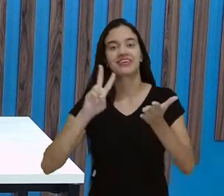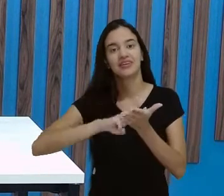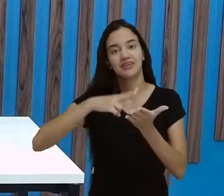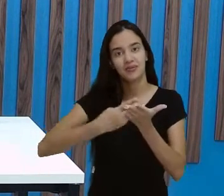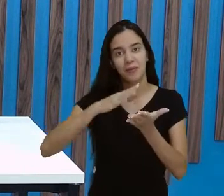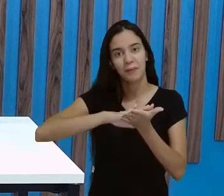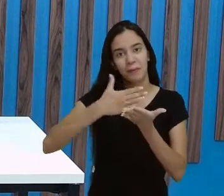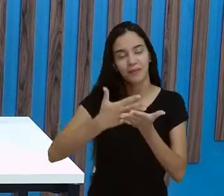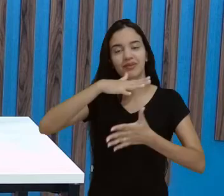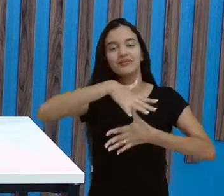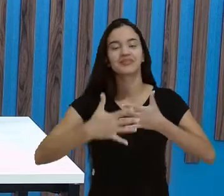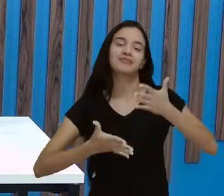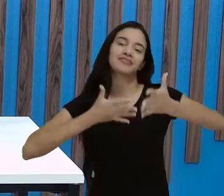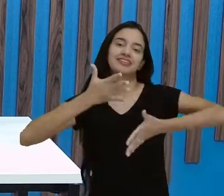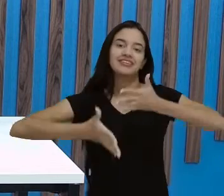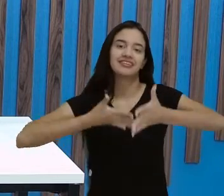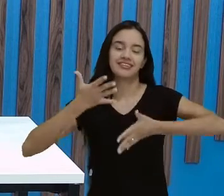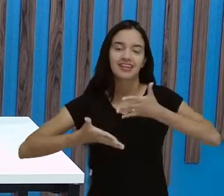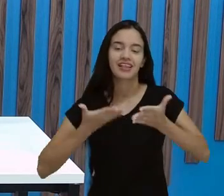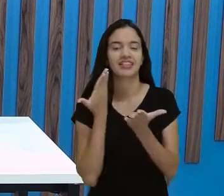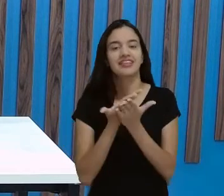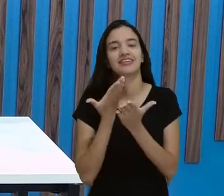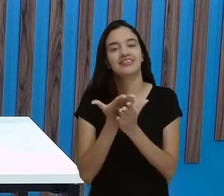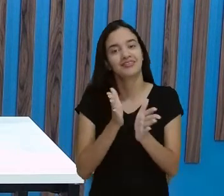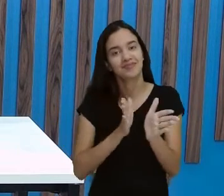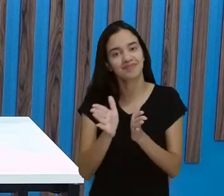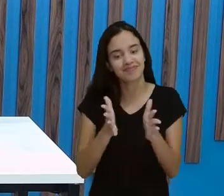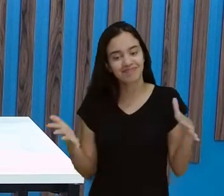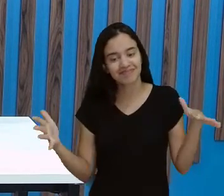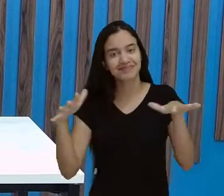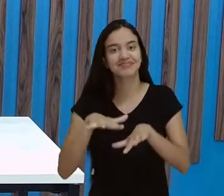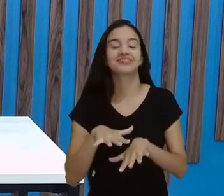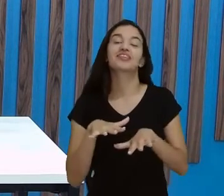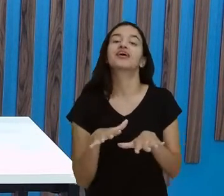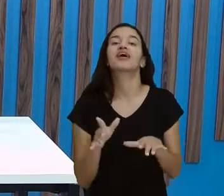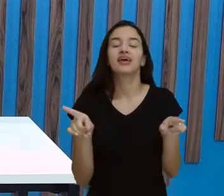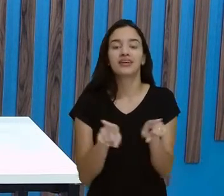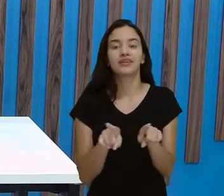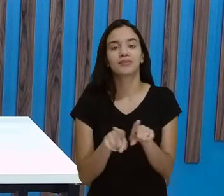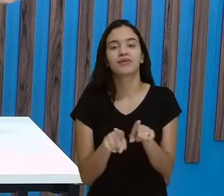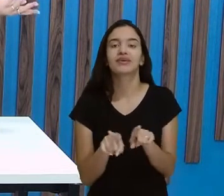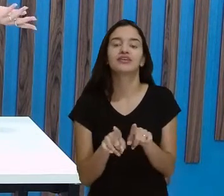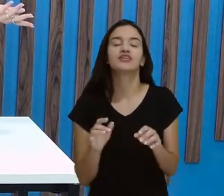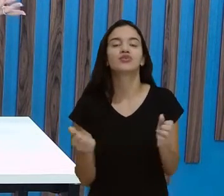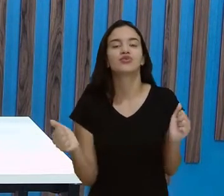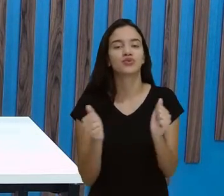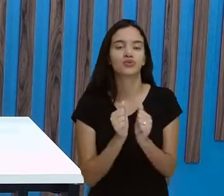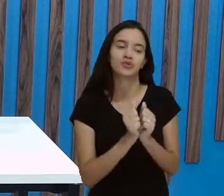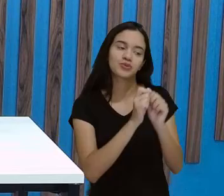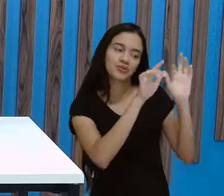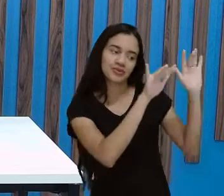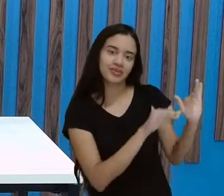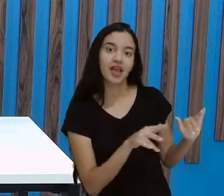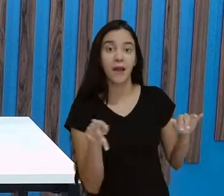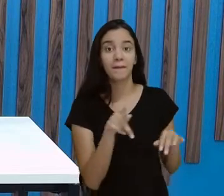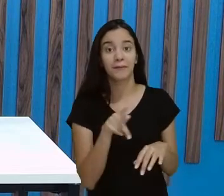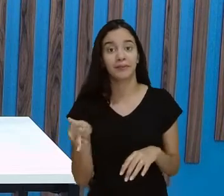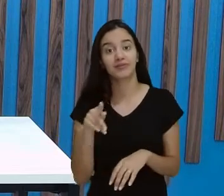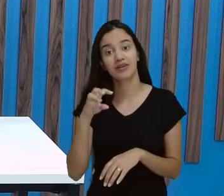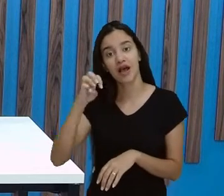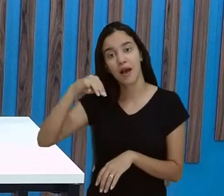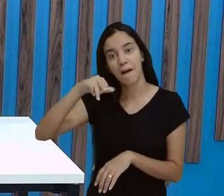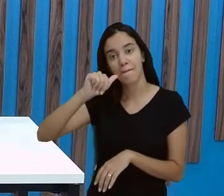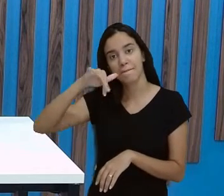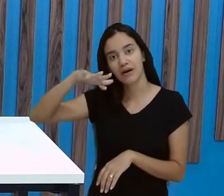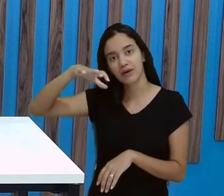ó, nosso intérprete de Libras, tornando nossa aula mais inclusiva. E comigo lá no chat, a professora Mauriceia. Seja